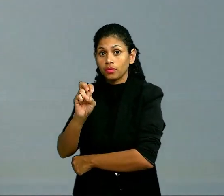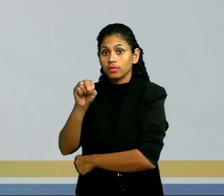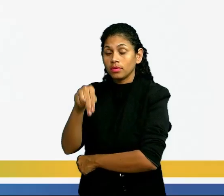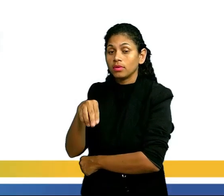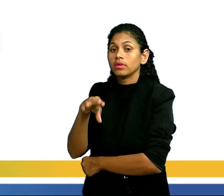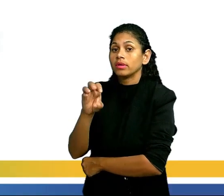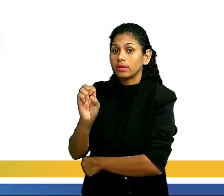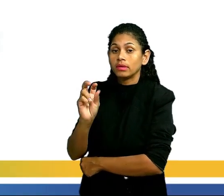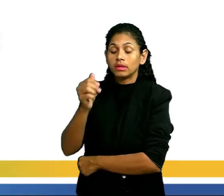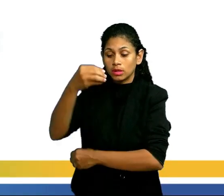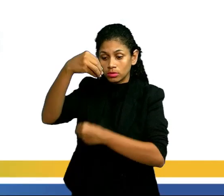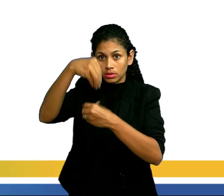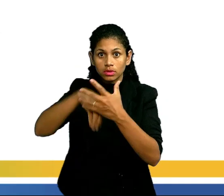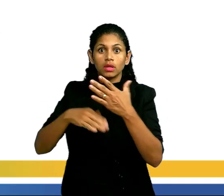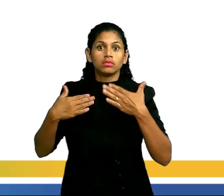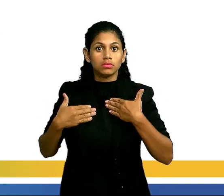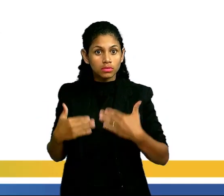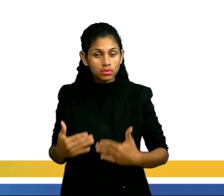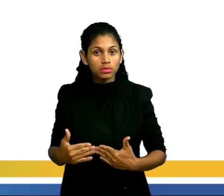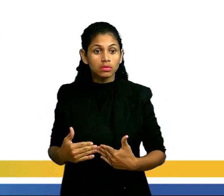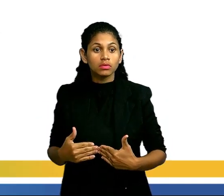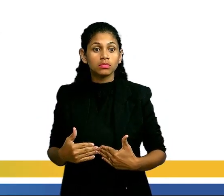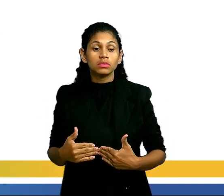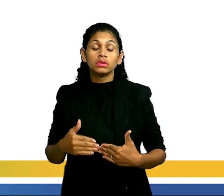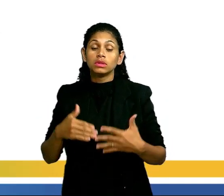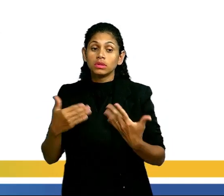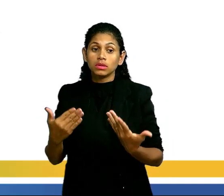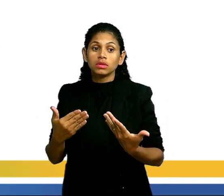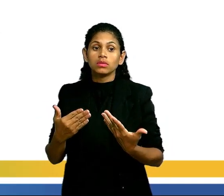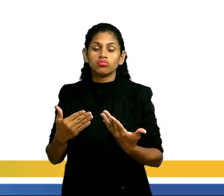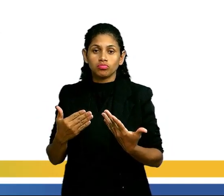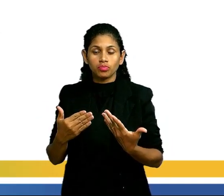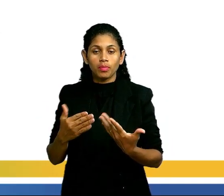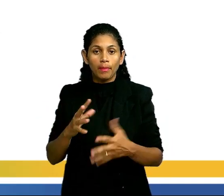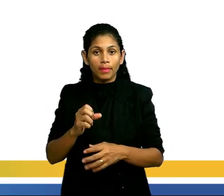assim está designado. E olha só, tira-se o veneno da